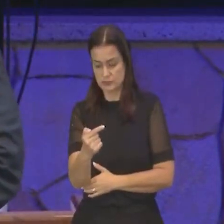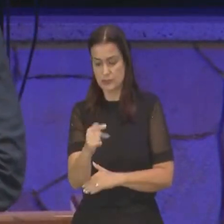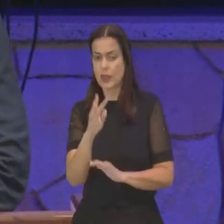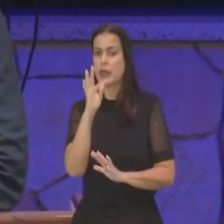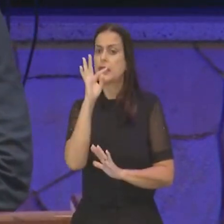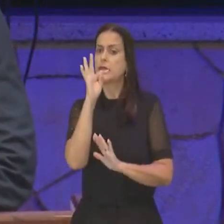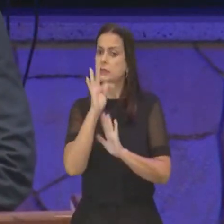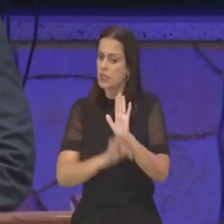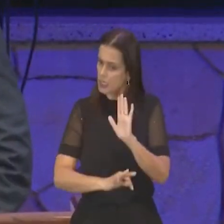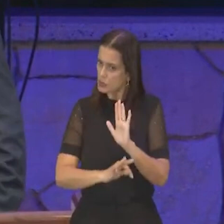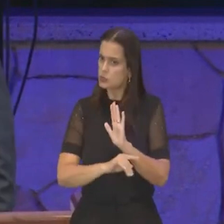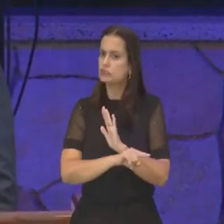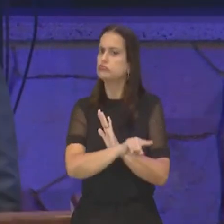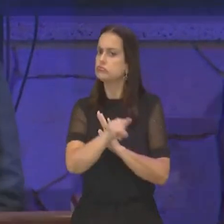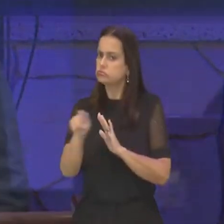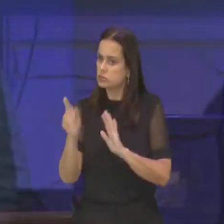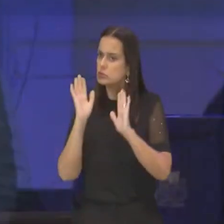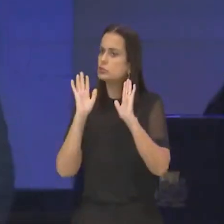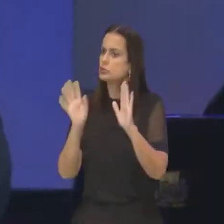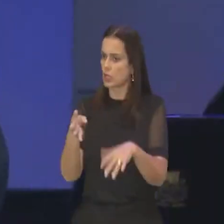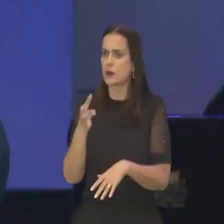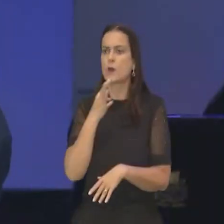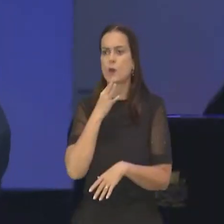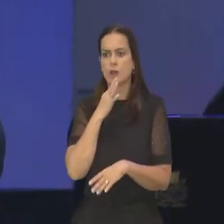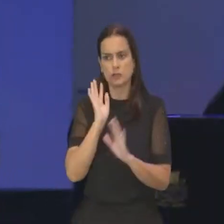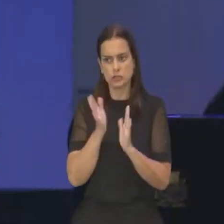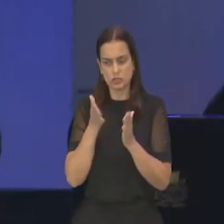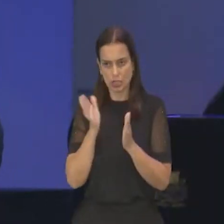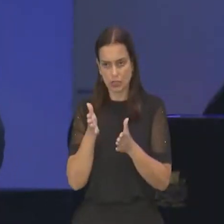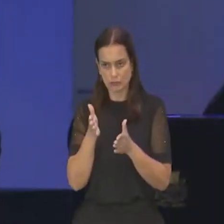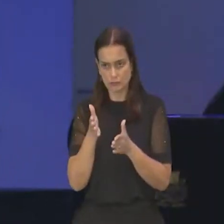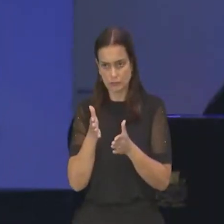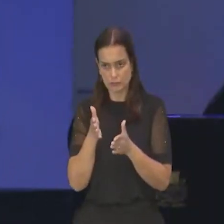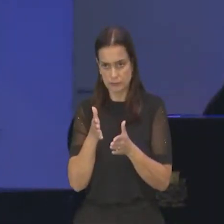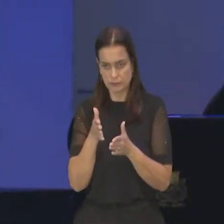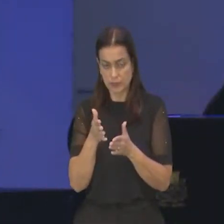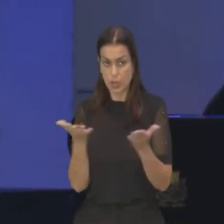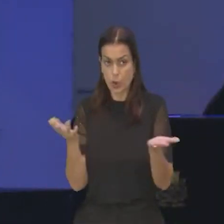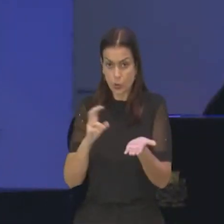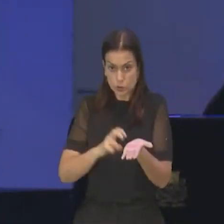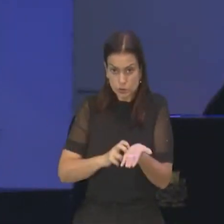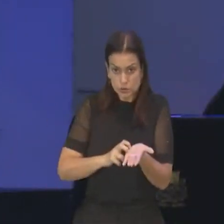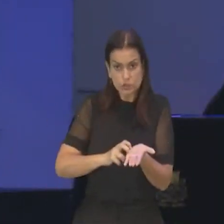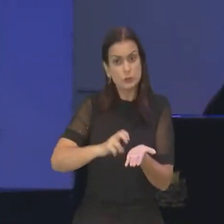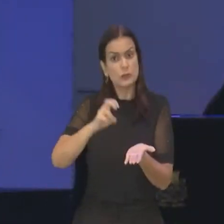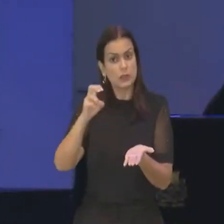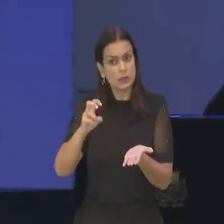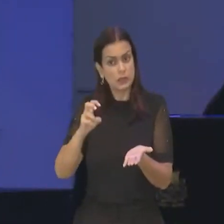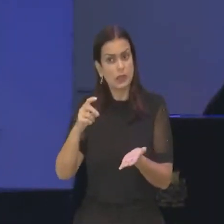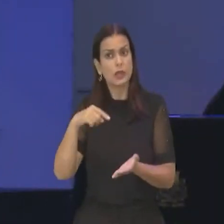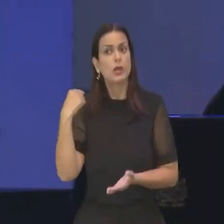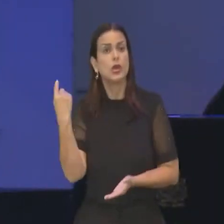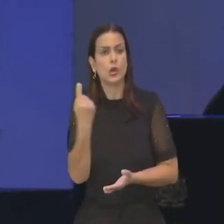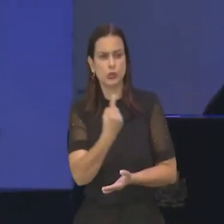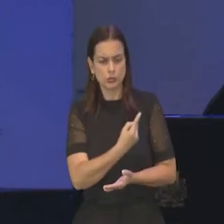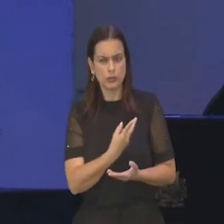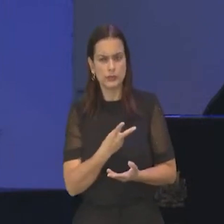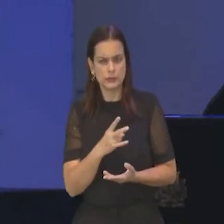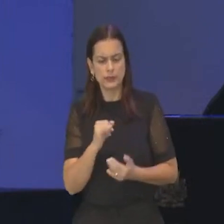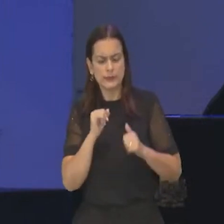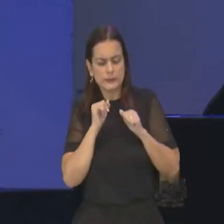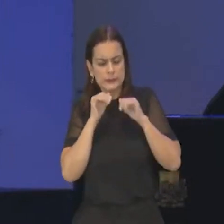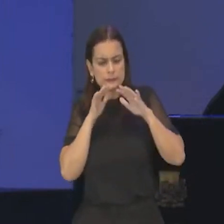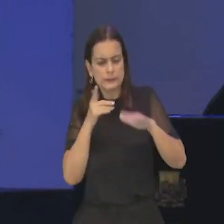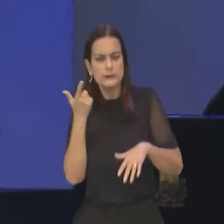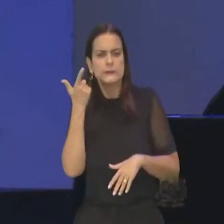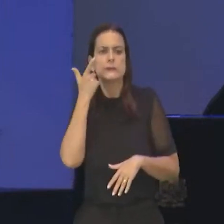bem conhecido de toda a igreja. E nessa manhã nós, mais uma vez, seremos edificados por essa